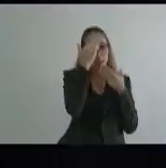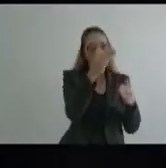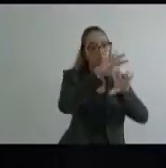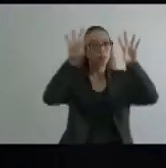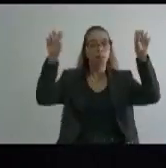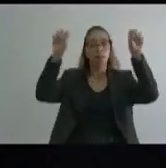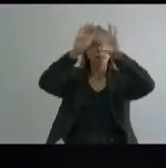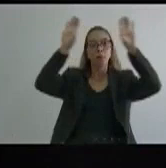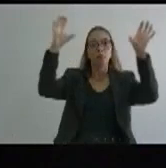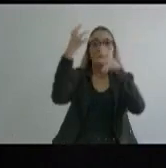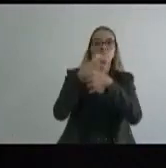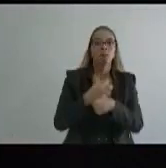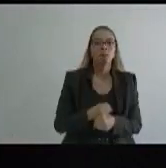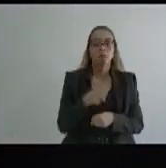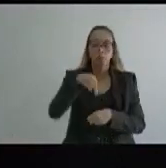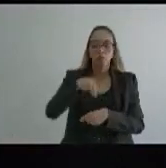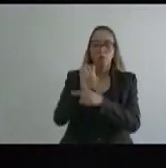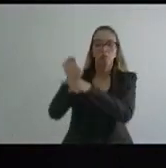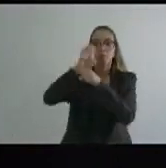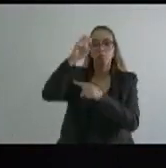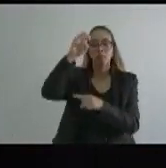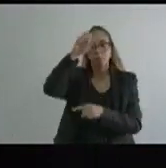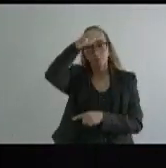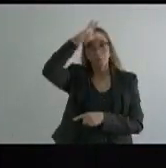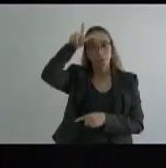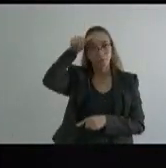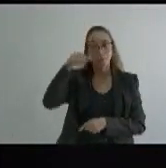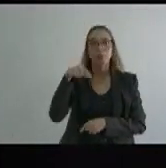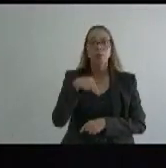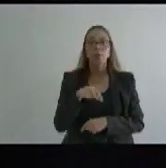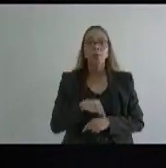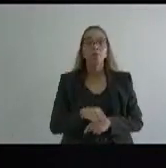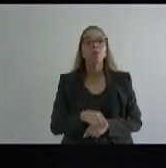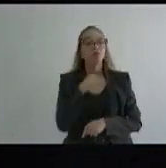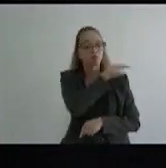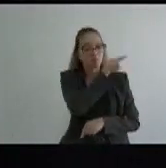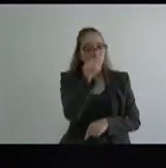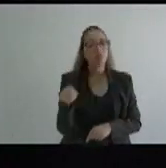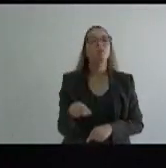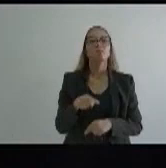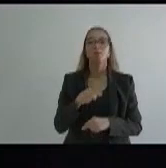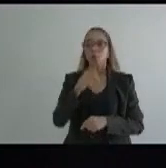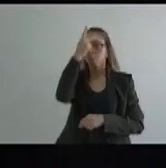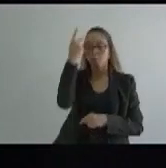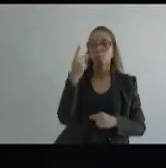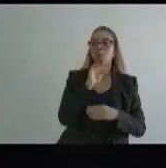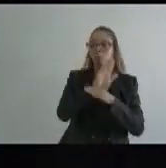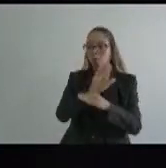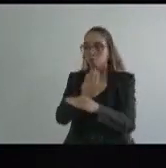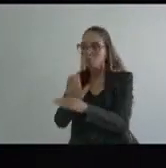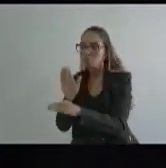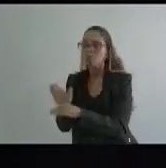os conselheiros, pelas parcerias e pela forma bastante republicana que todos nós temos